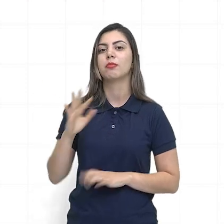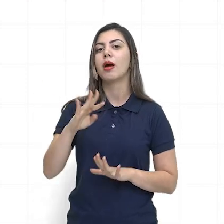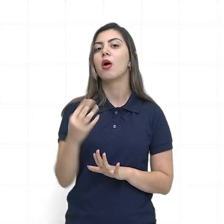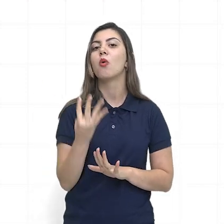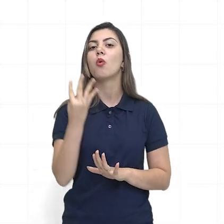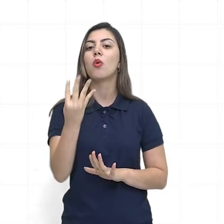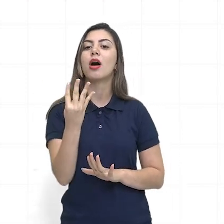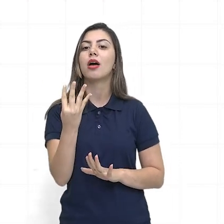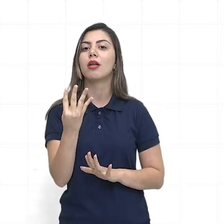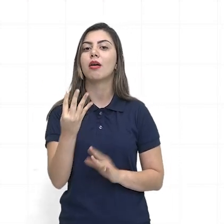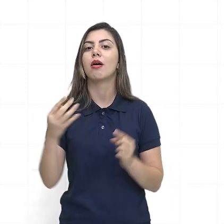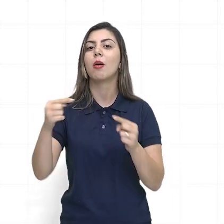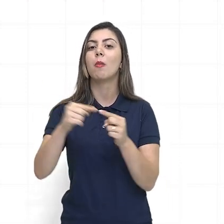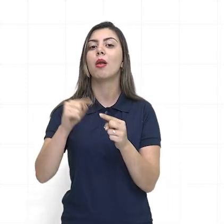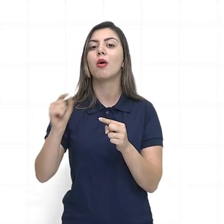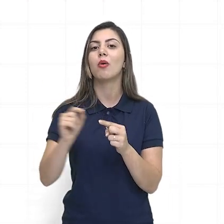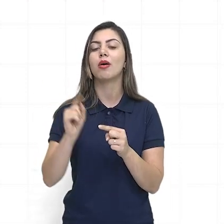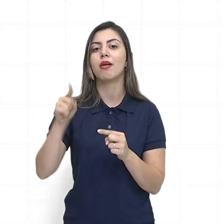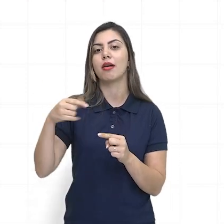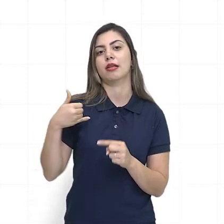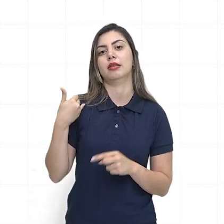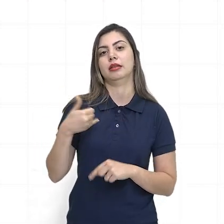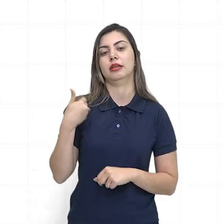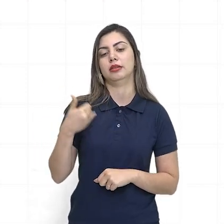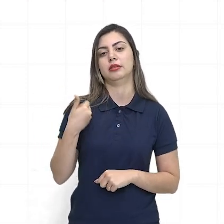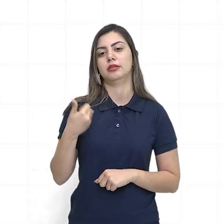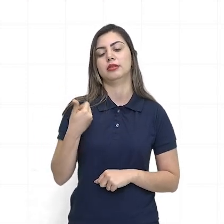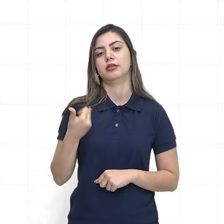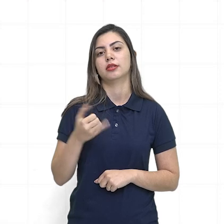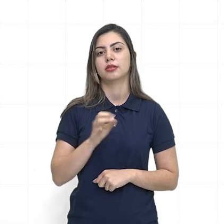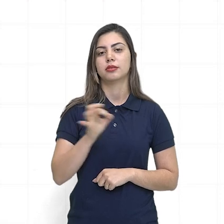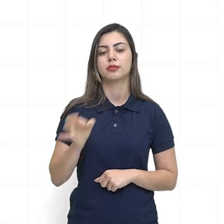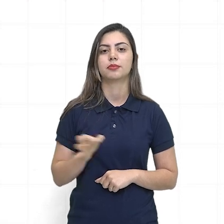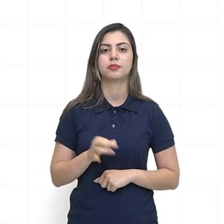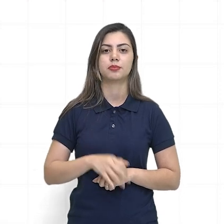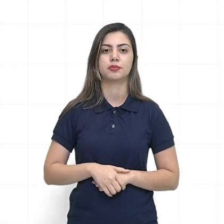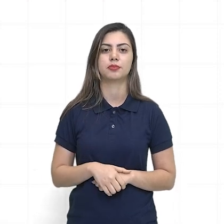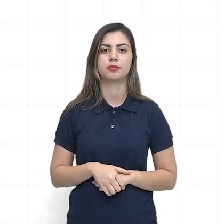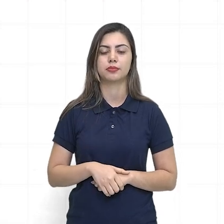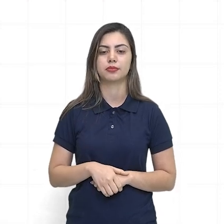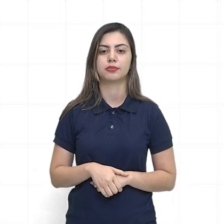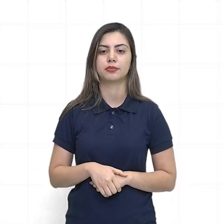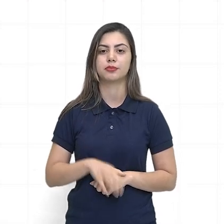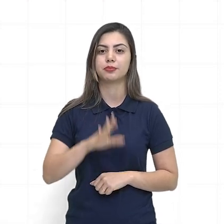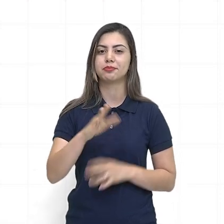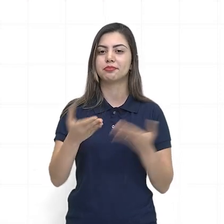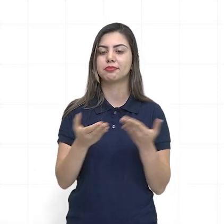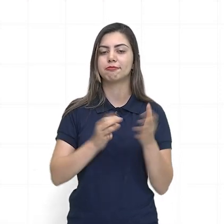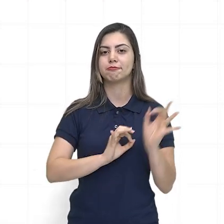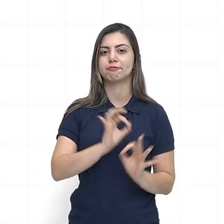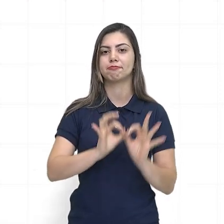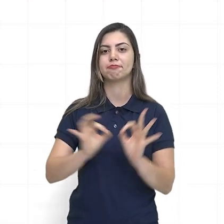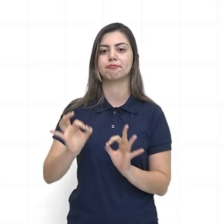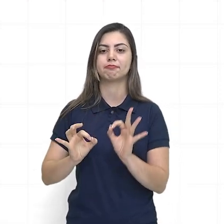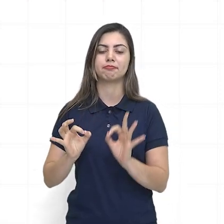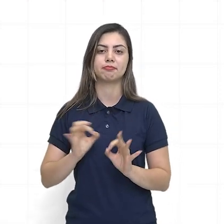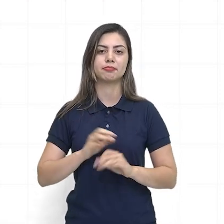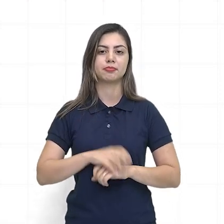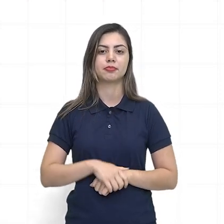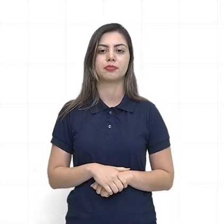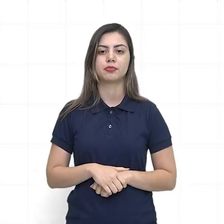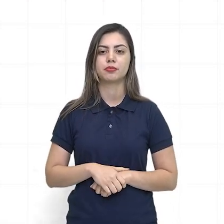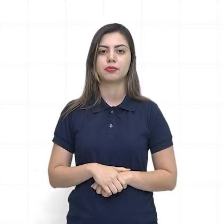a situação da idade, né? Mais 4 partes. Beleza? Deixa eu botar aqui